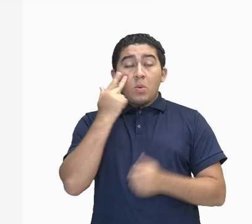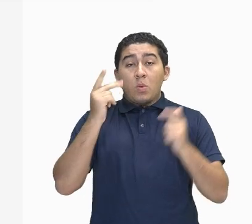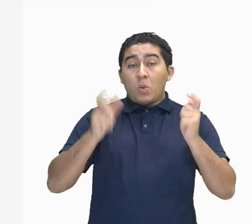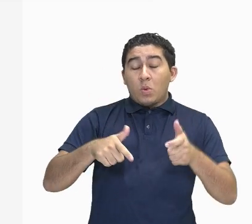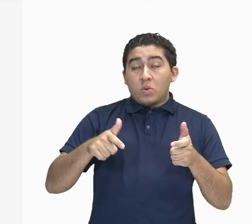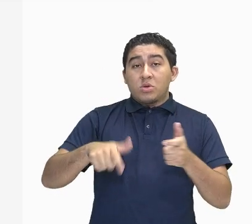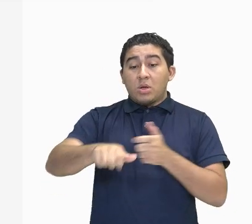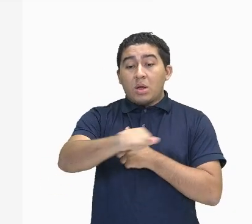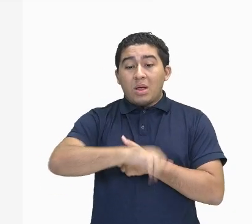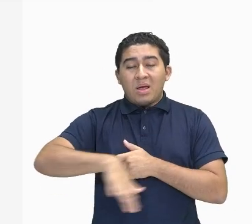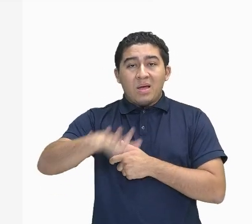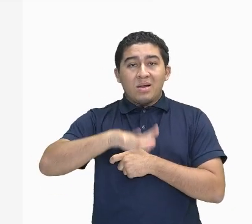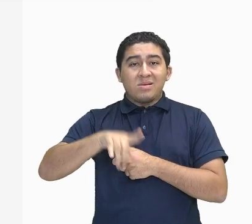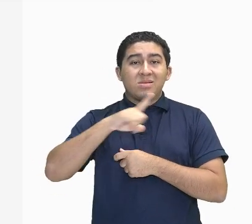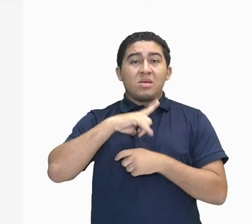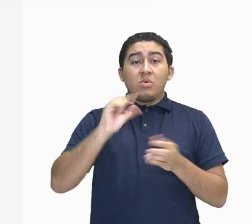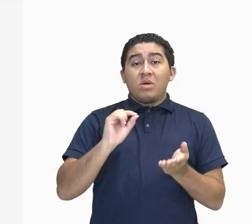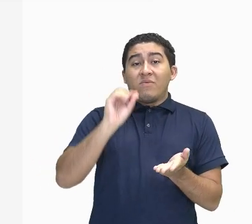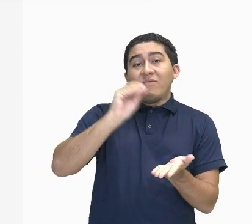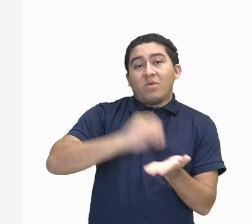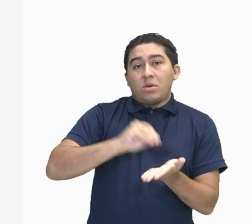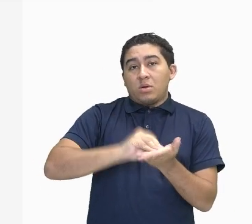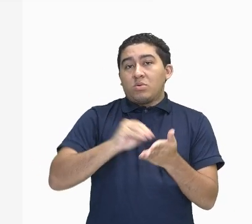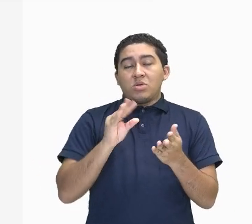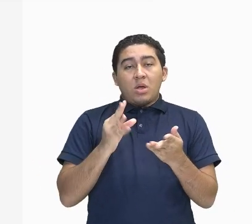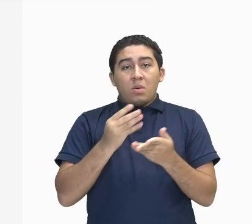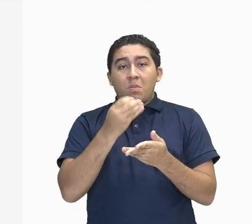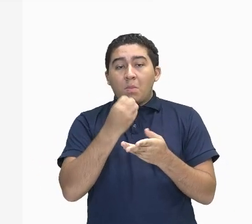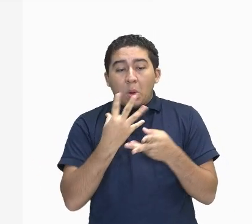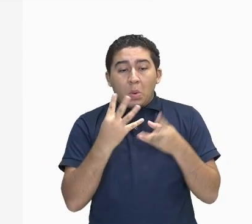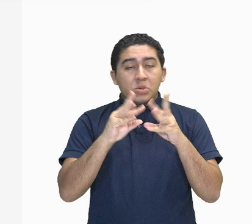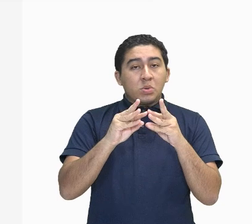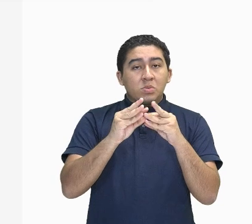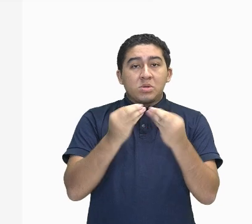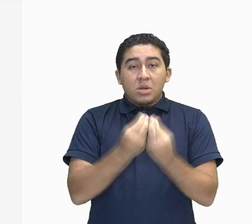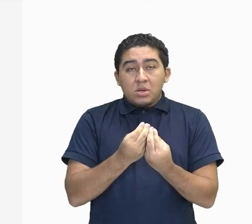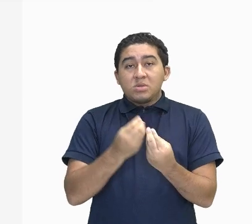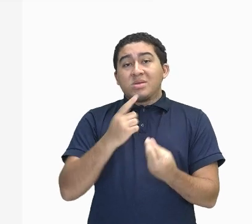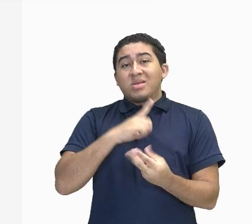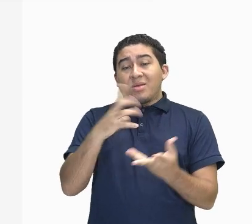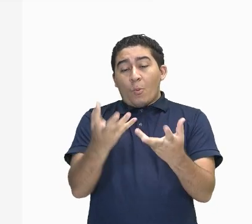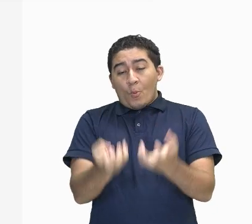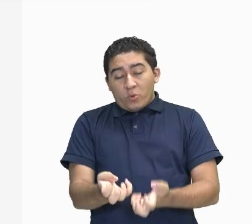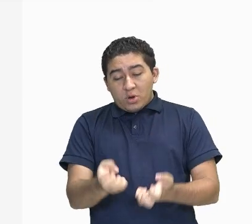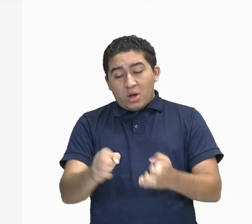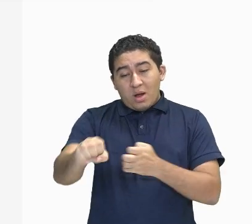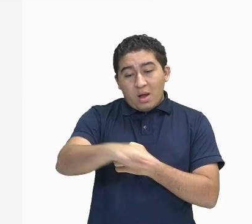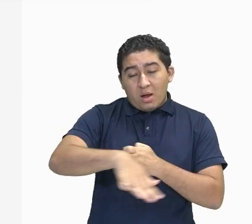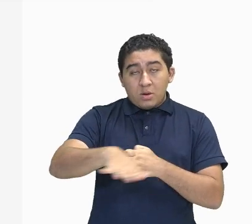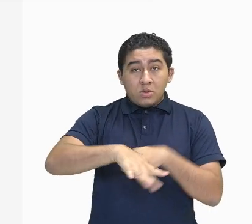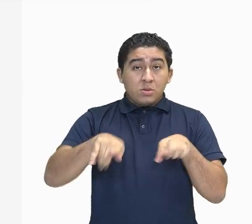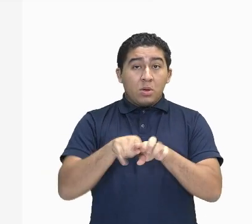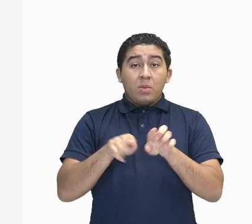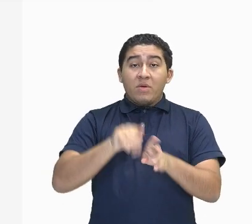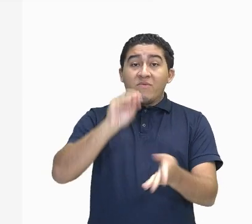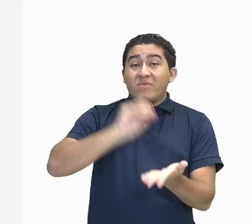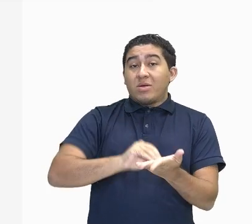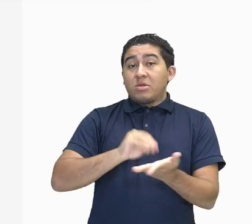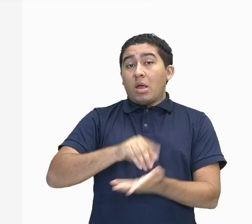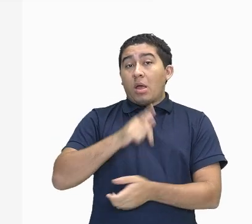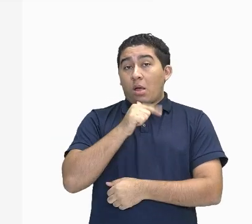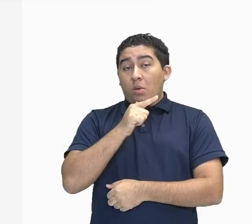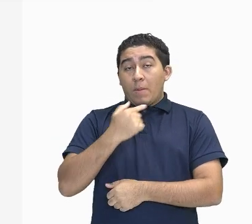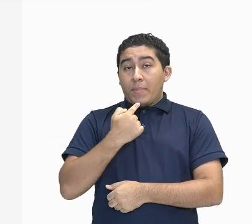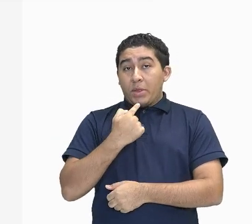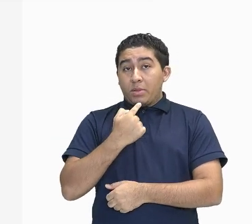solos pobres, onde tem um clima árido ou semiárido e uma baixa disponibilidade de água.